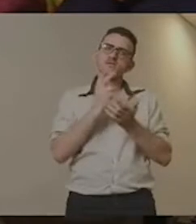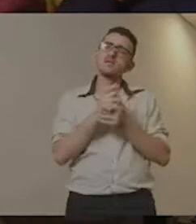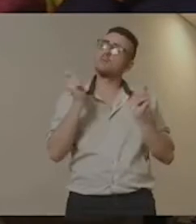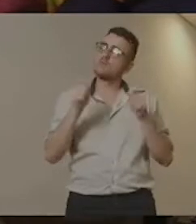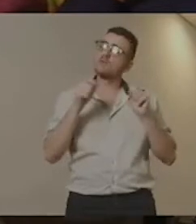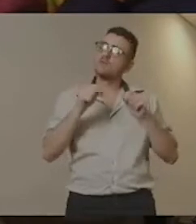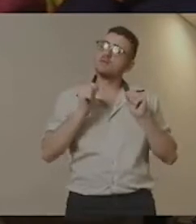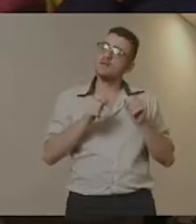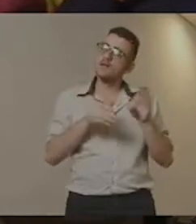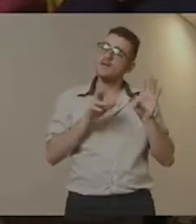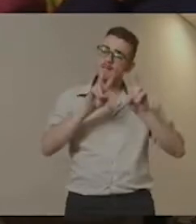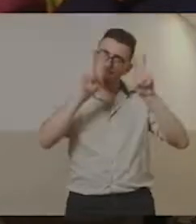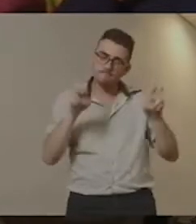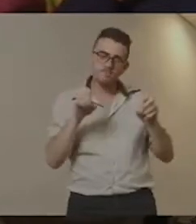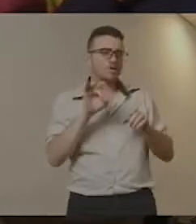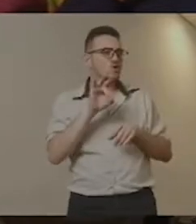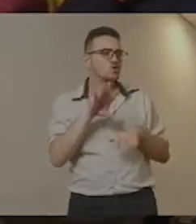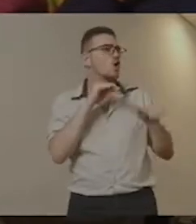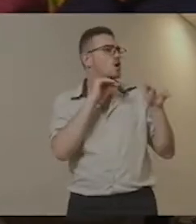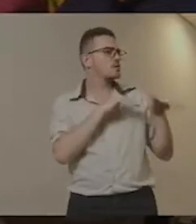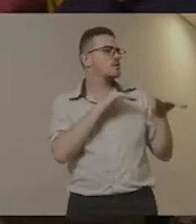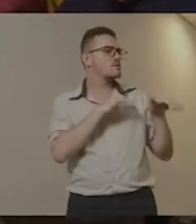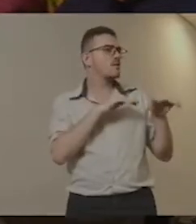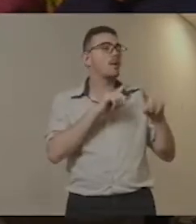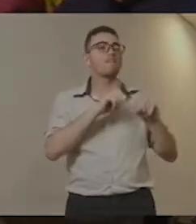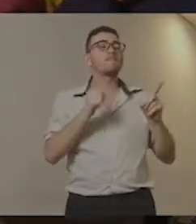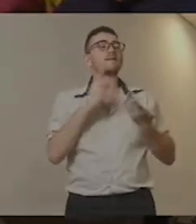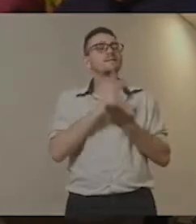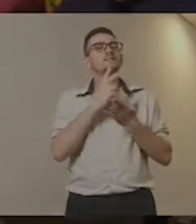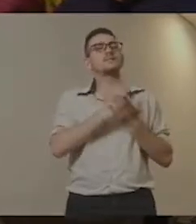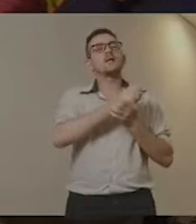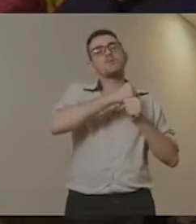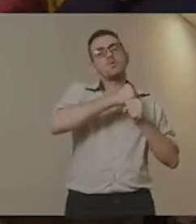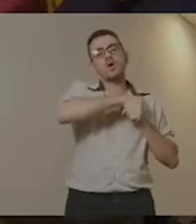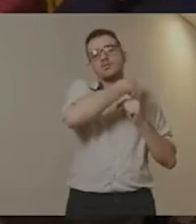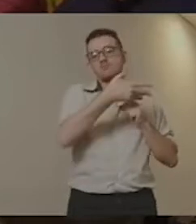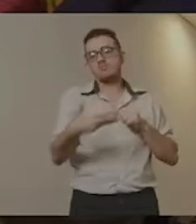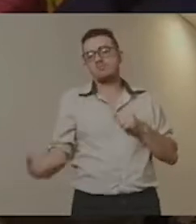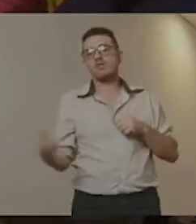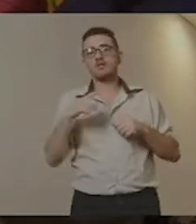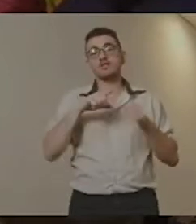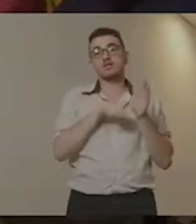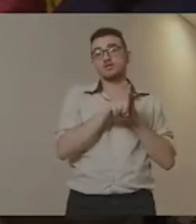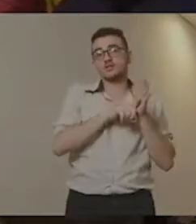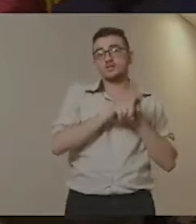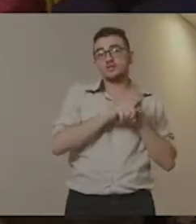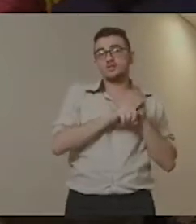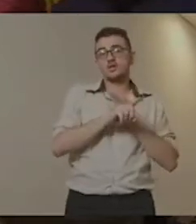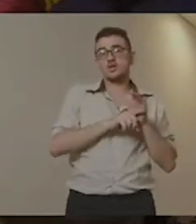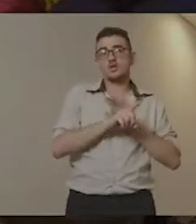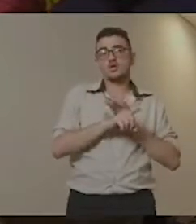ser tratado durante todo o ano. A gente tem uma pesquisa da Organização Mundial da Saúde, que em 2019 a gente